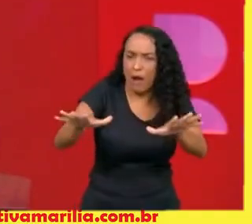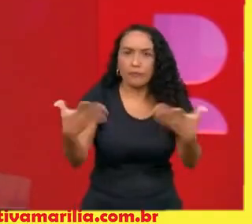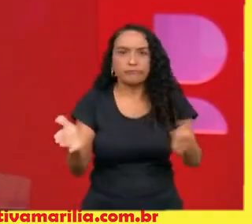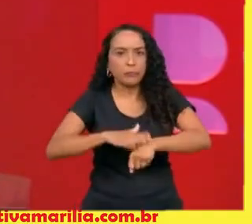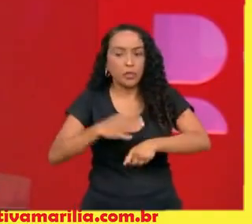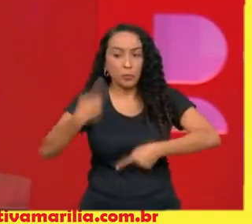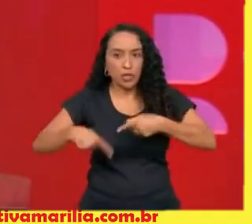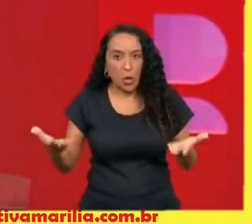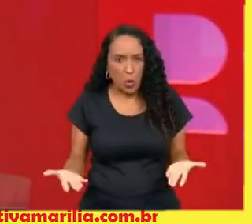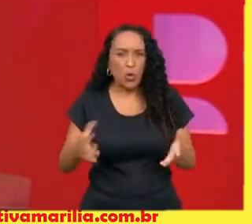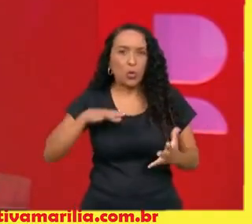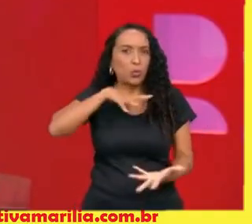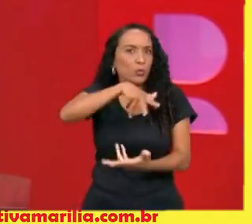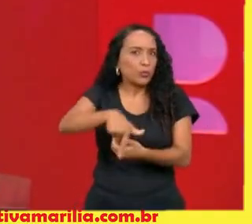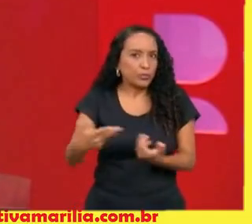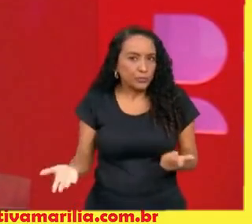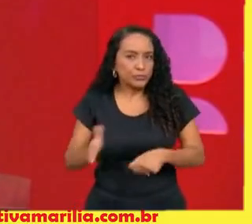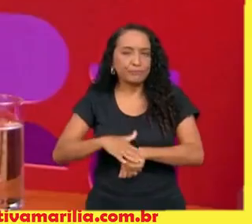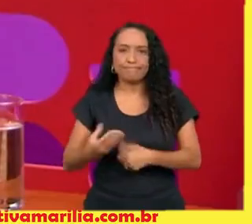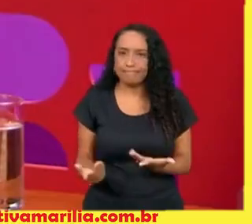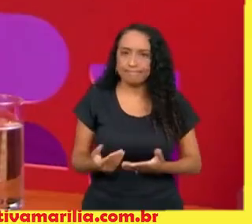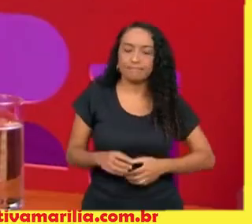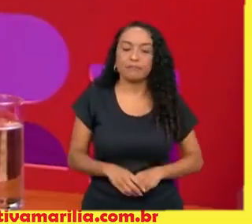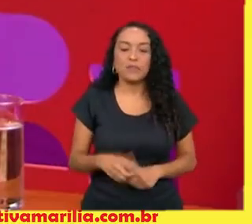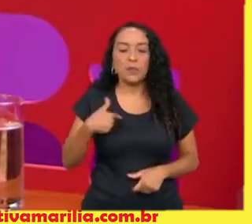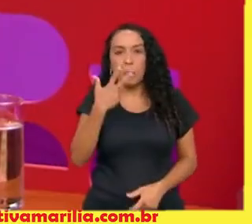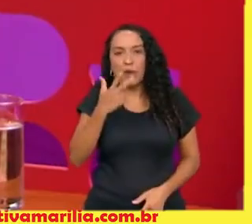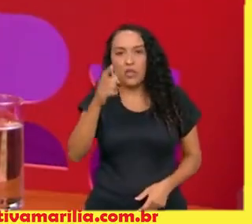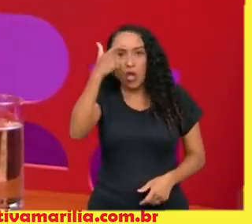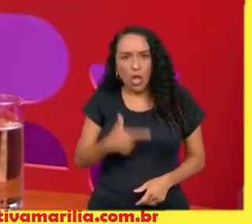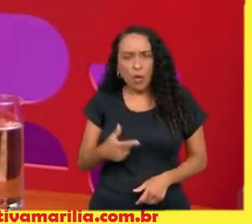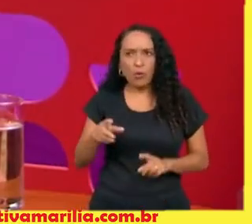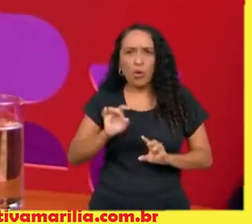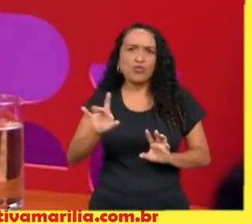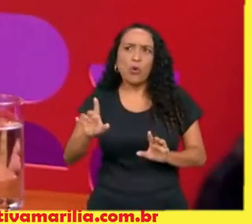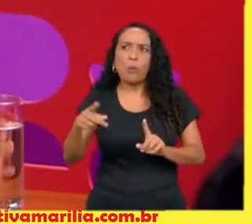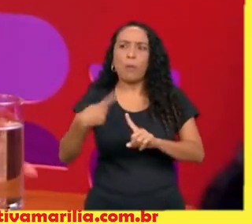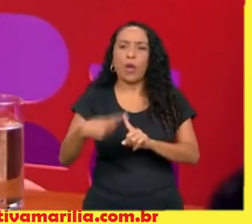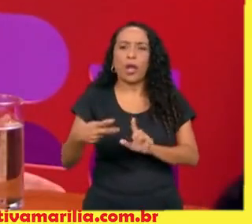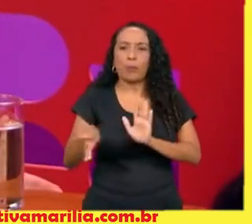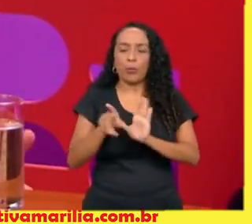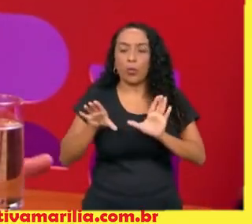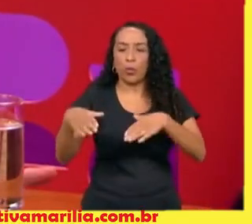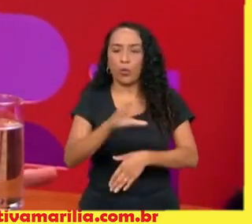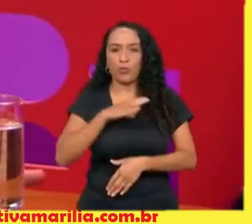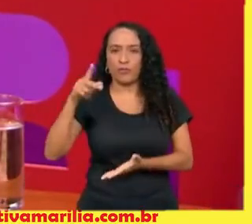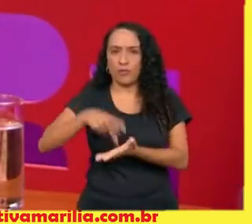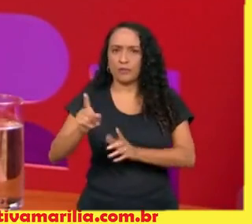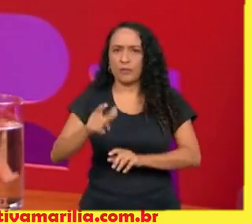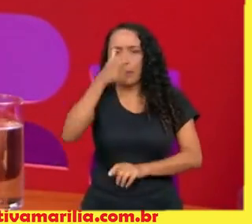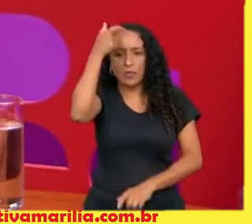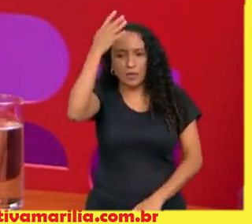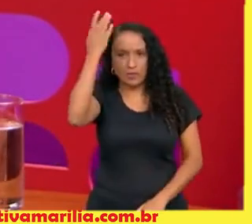político que o mundo vive nesse momento, né? Olha, acho que eu, e não só pela Comissão da Verdade, como brasileira, né, que vivia aquela